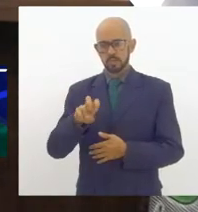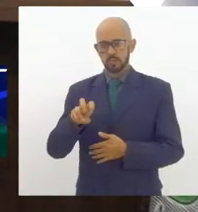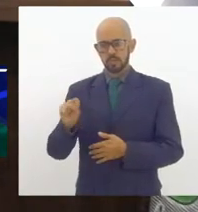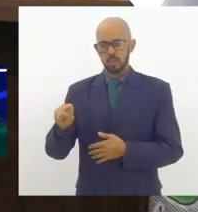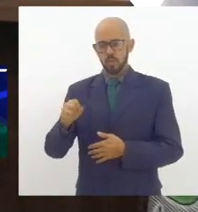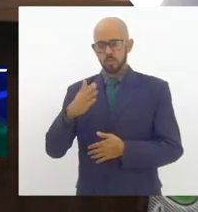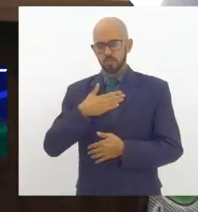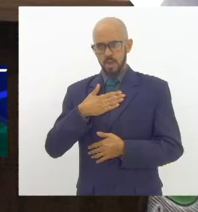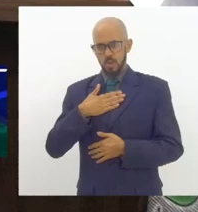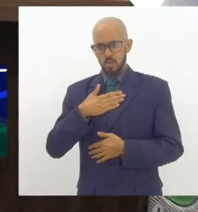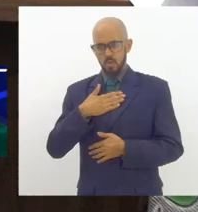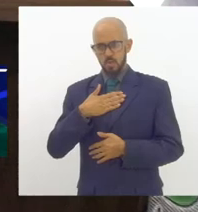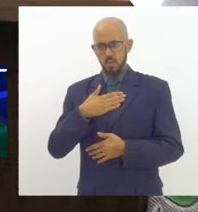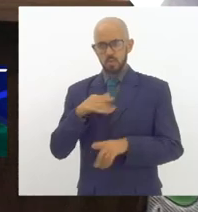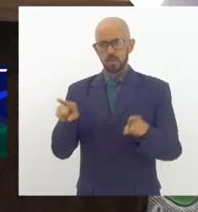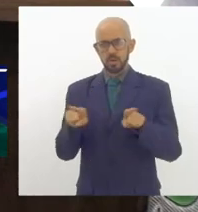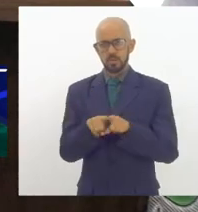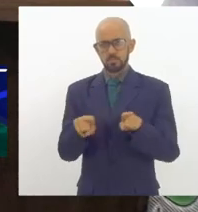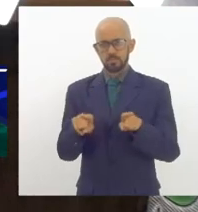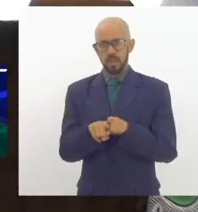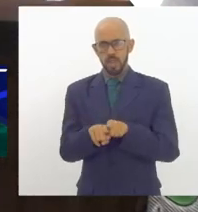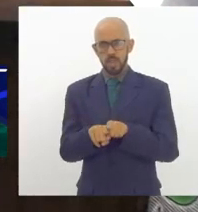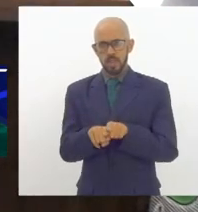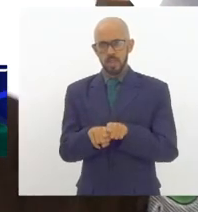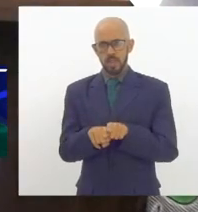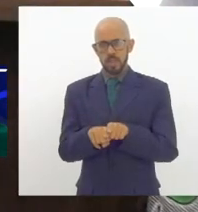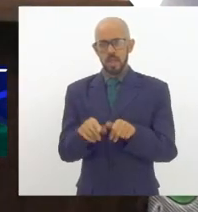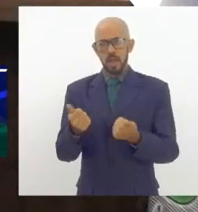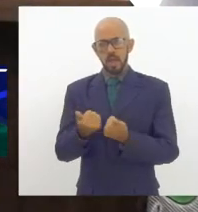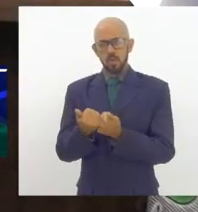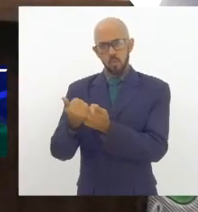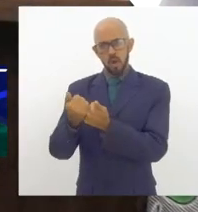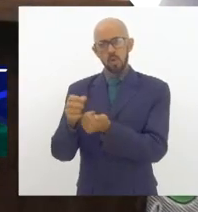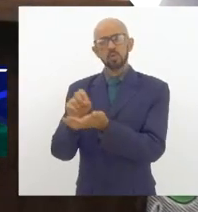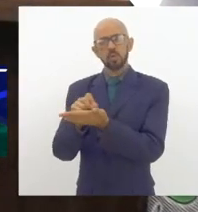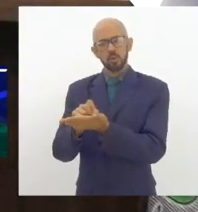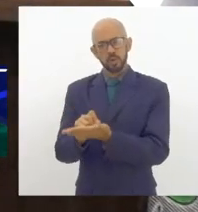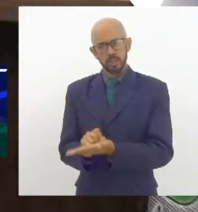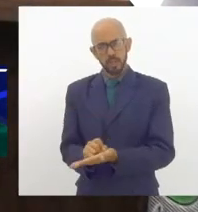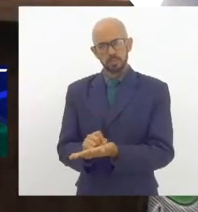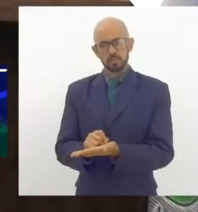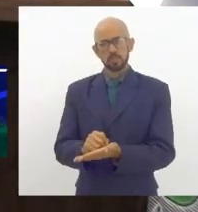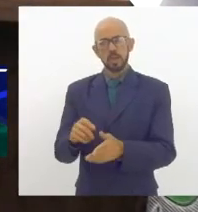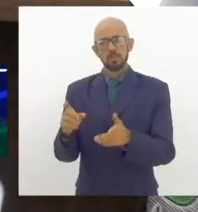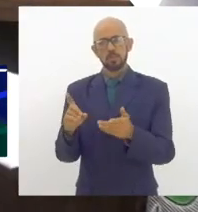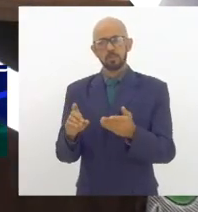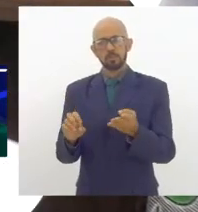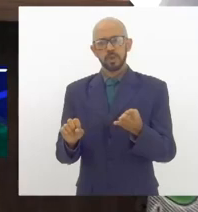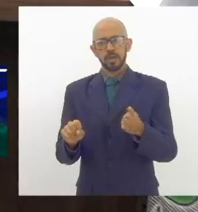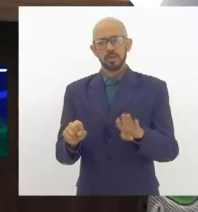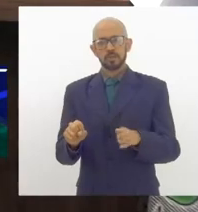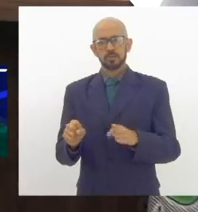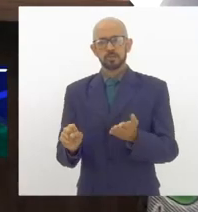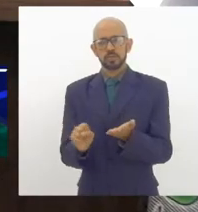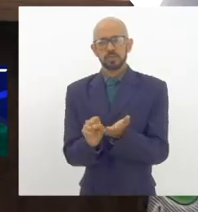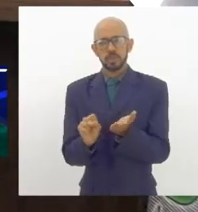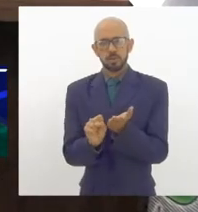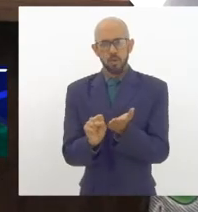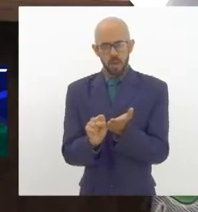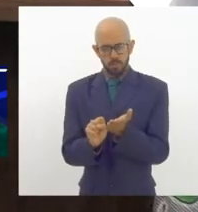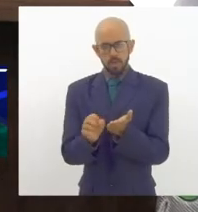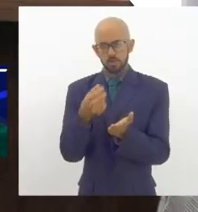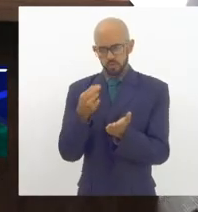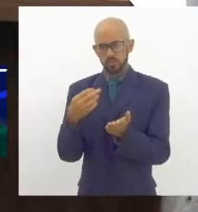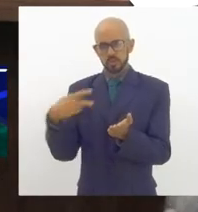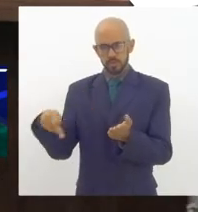de minha autoria e também dizer a coautoria ao Deputado Samuel Malafaia pela justificativa que ele